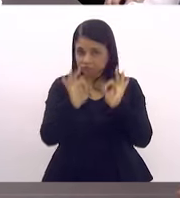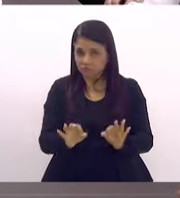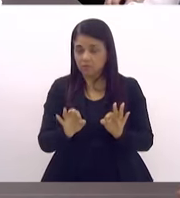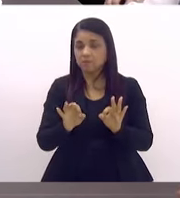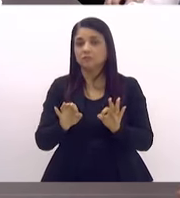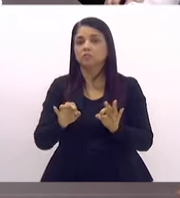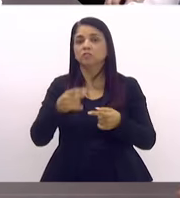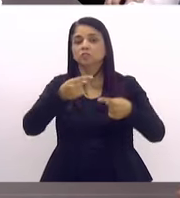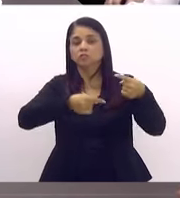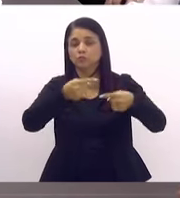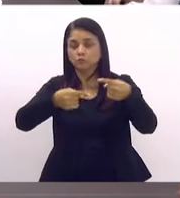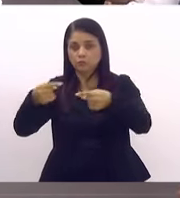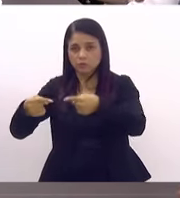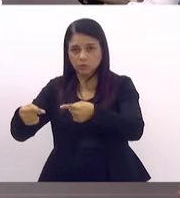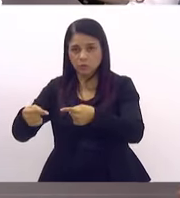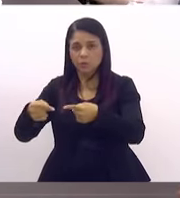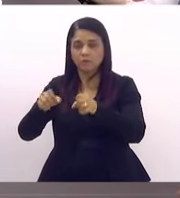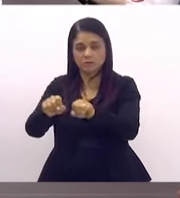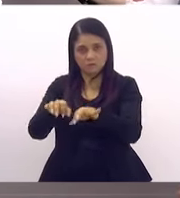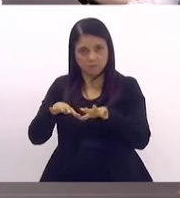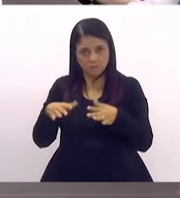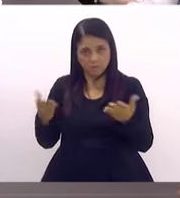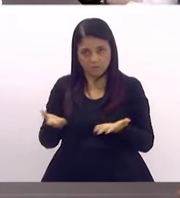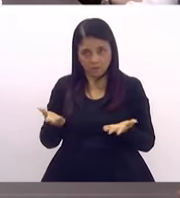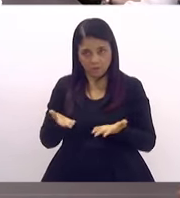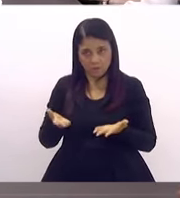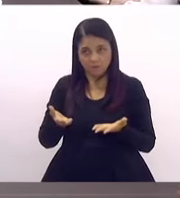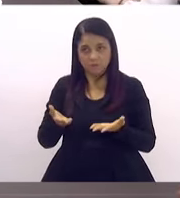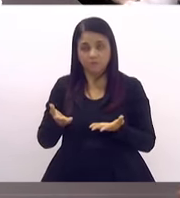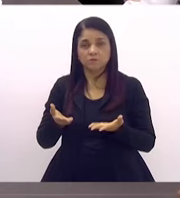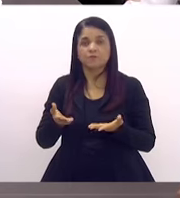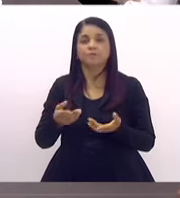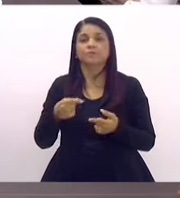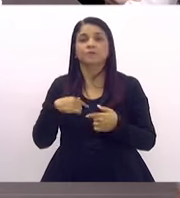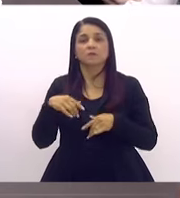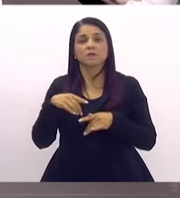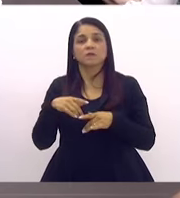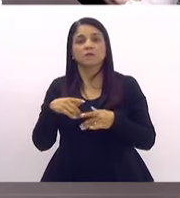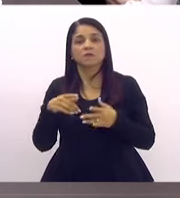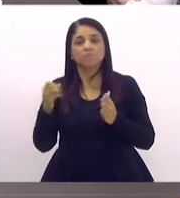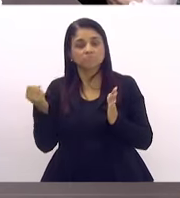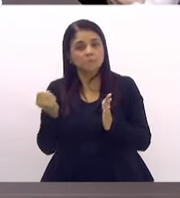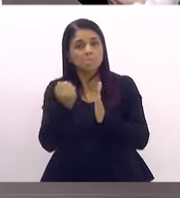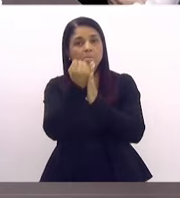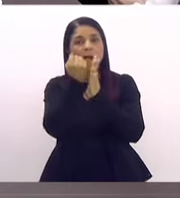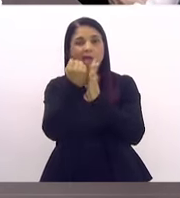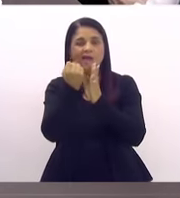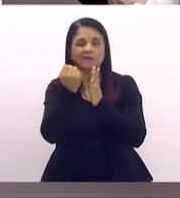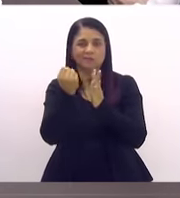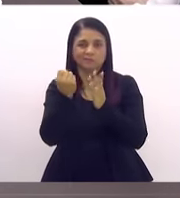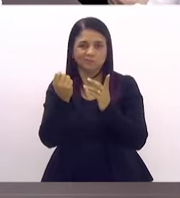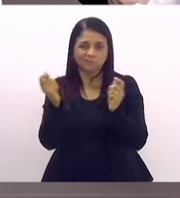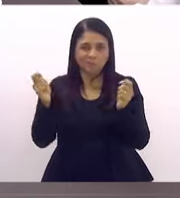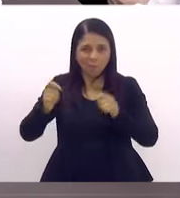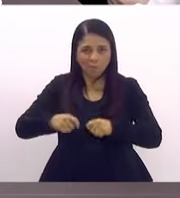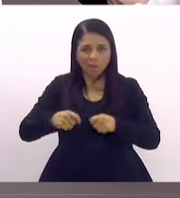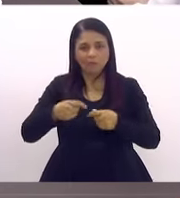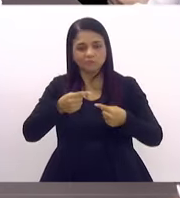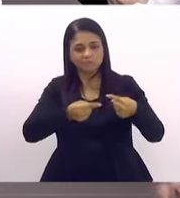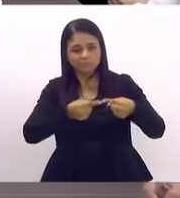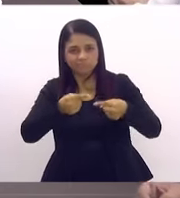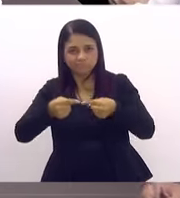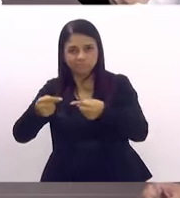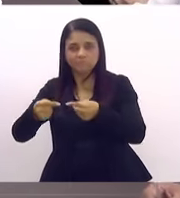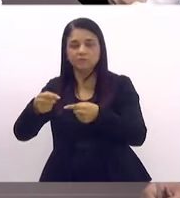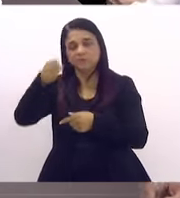da discussão que está acontecendo na Assembleia nesse momento, da baixa em diligência e dos eventuais impactos nessa tratativa que está acontecendo no âmbito